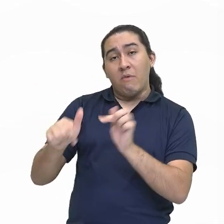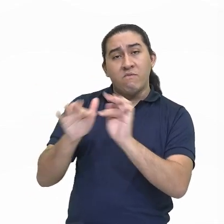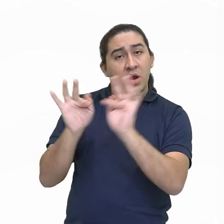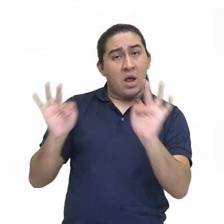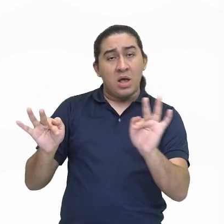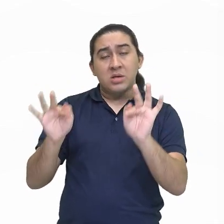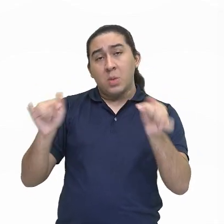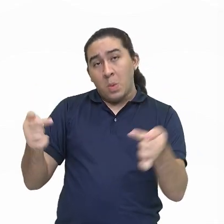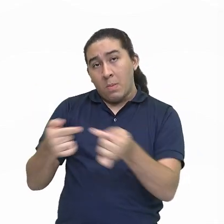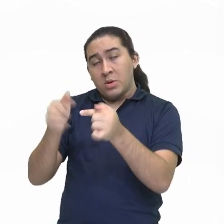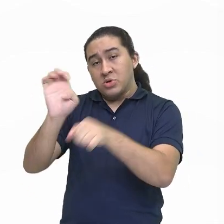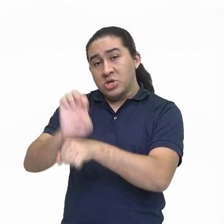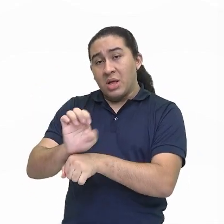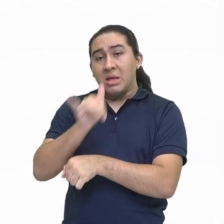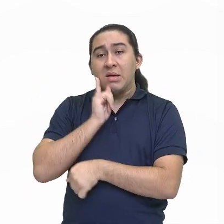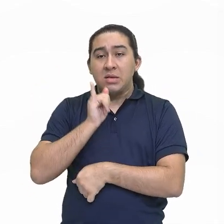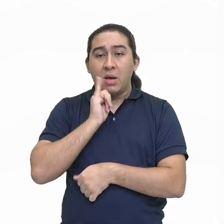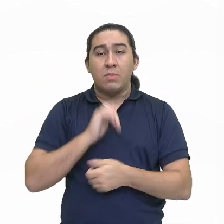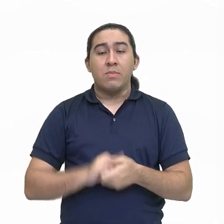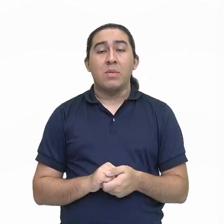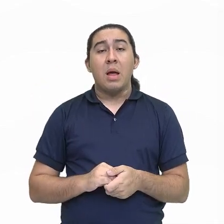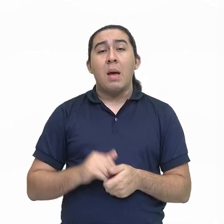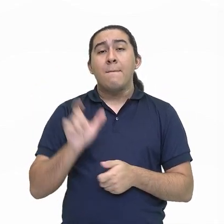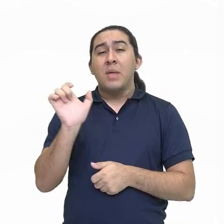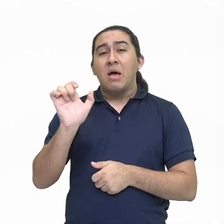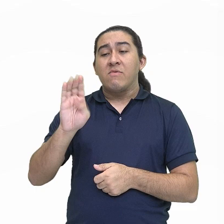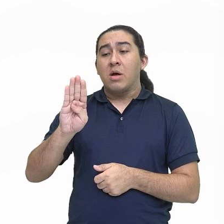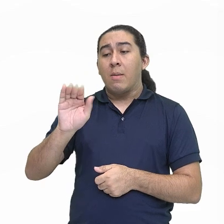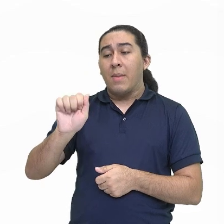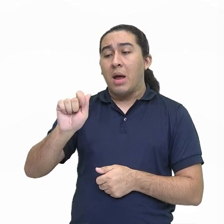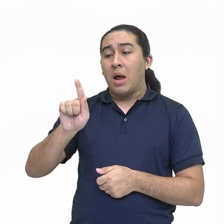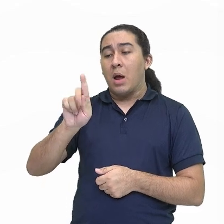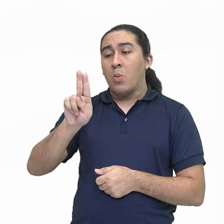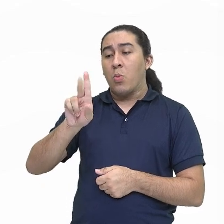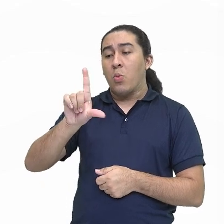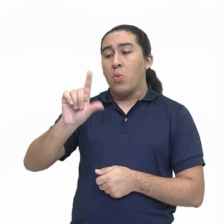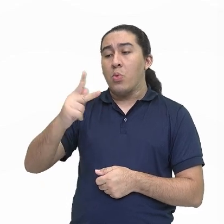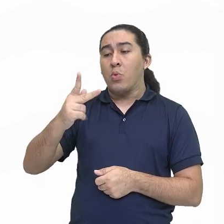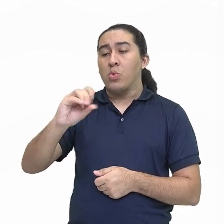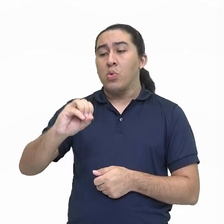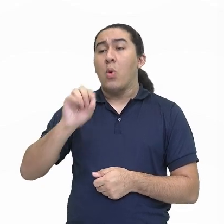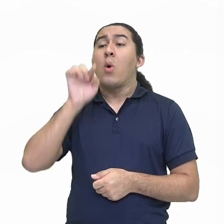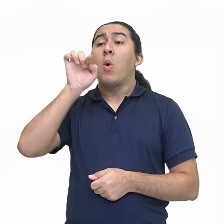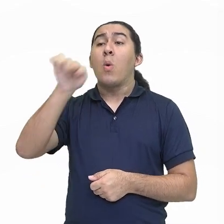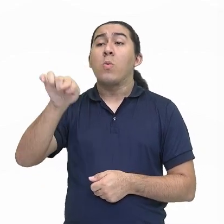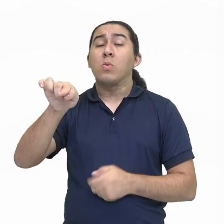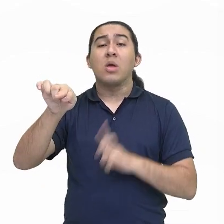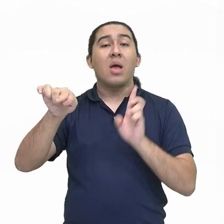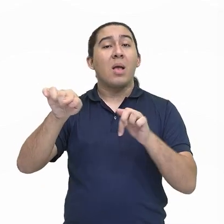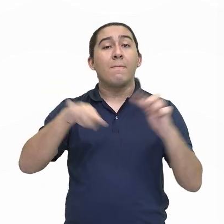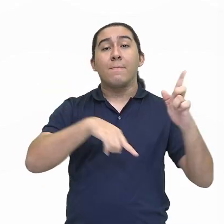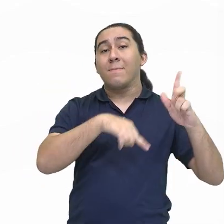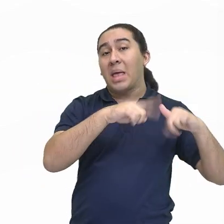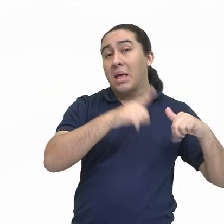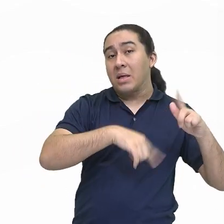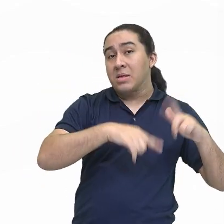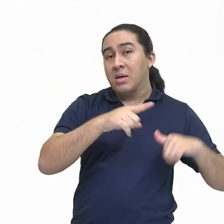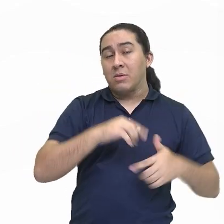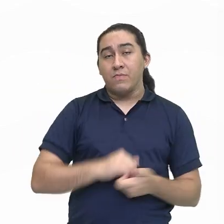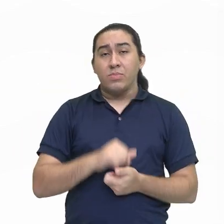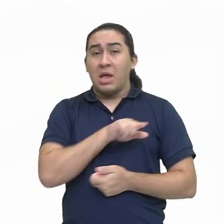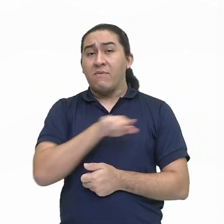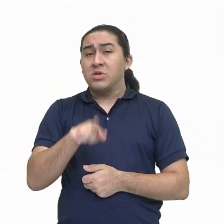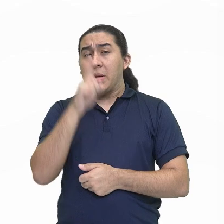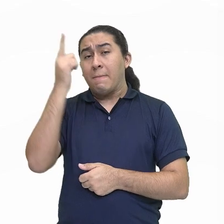como bagulho, olha aquele bagulho ali, que se refere a coisa. Aí vocês